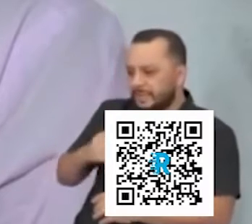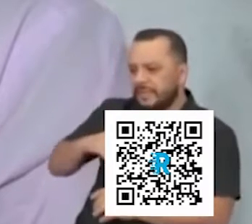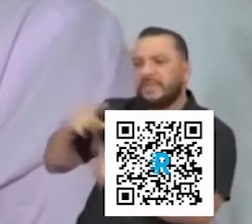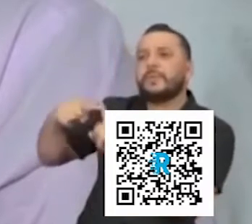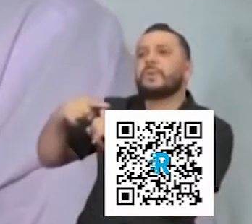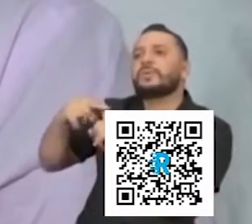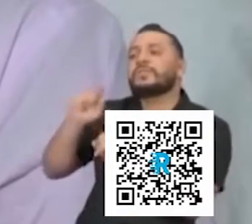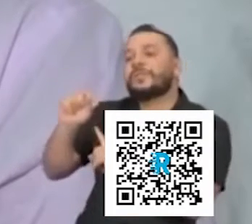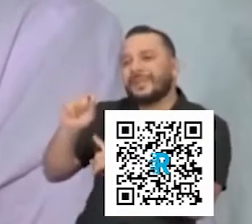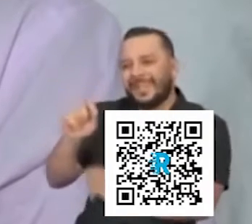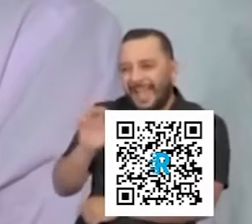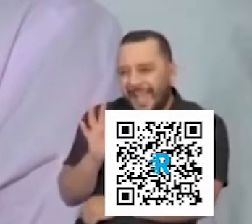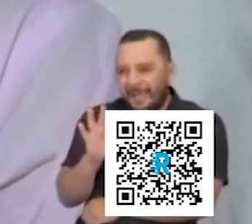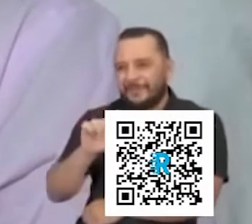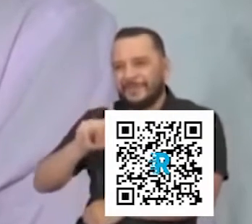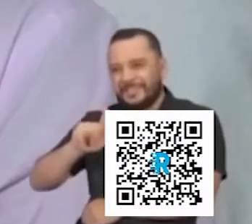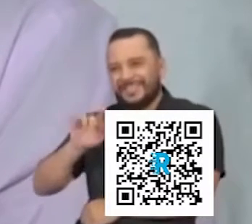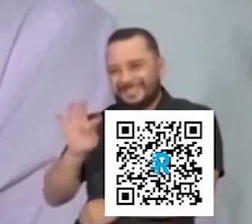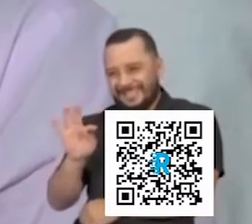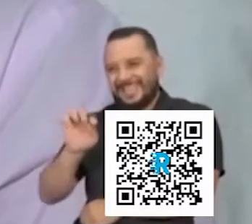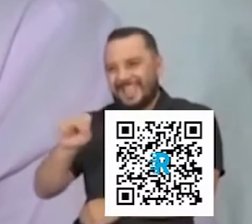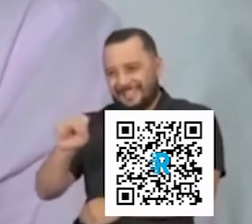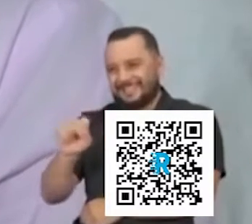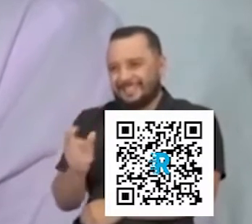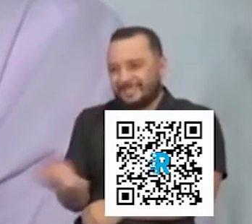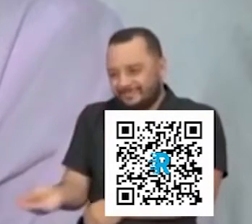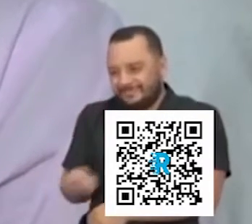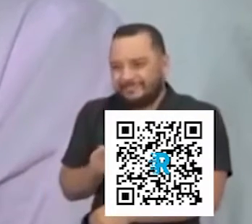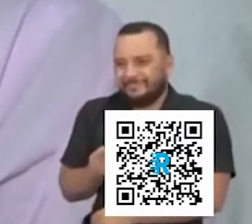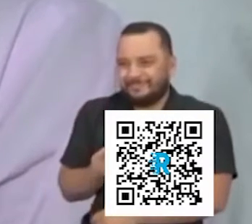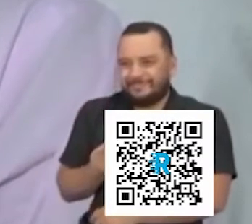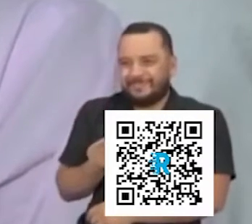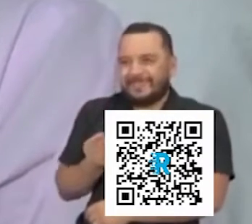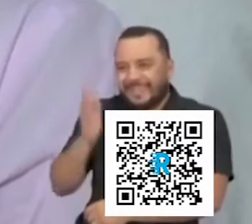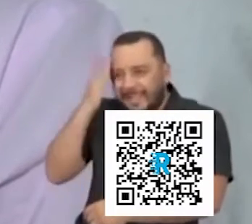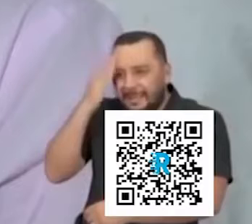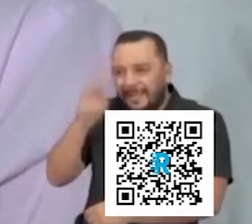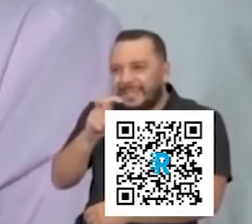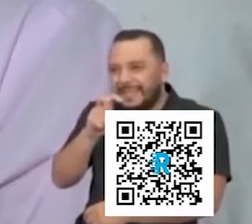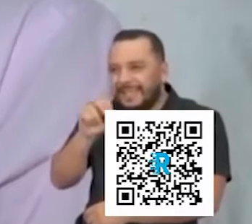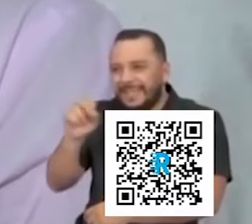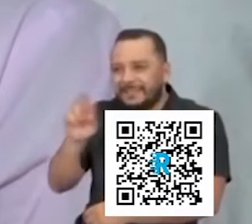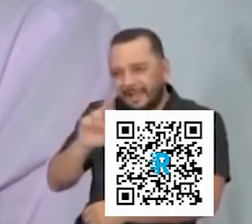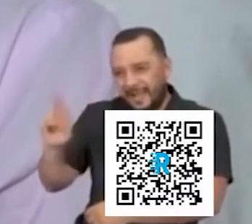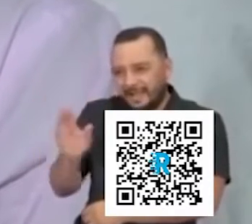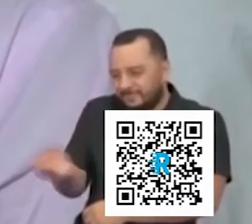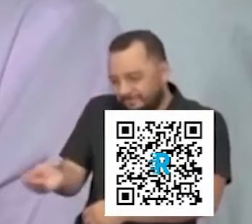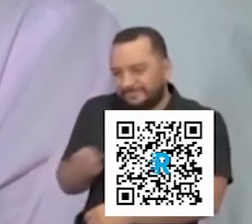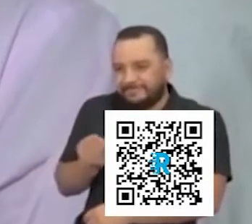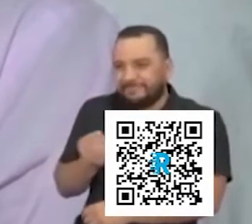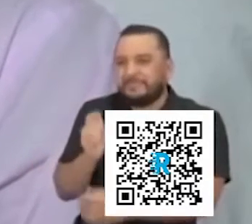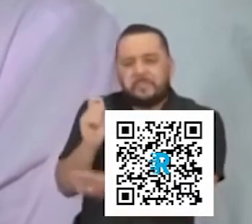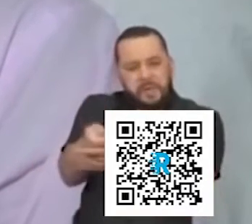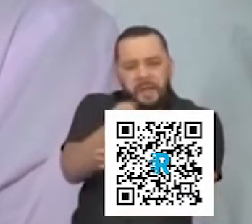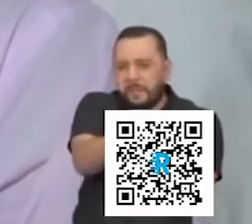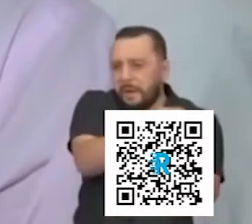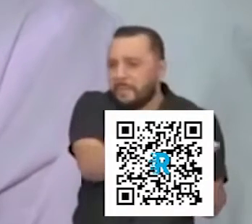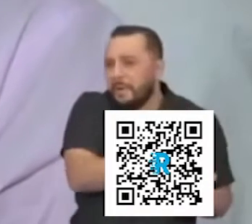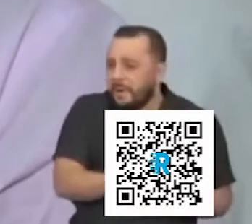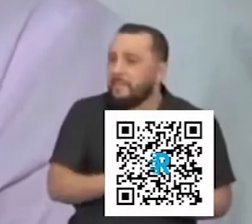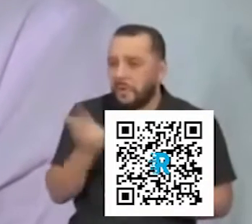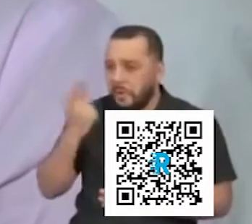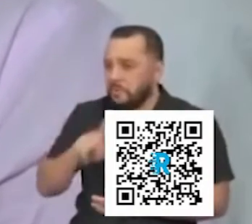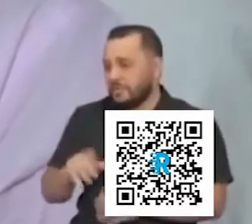foi a liberação do FGTS para todas as famílias. Então aquela quantia de R$500 tornou possível muitas famílias quitarem